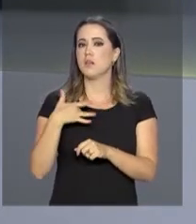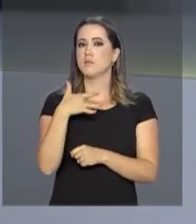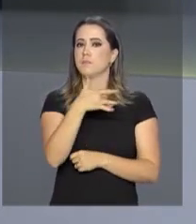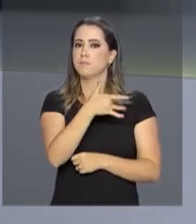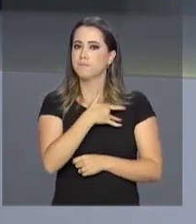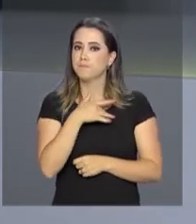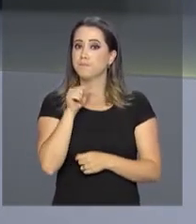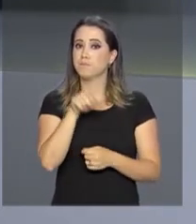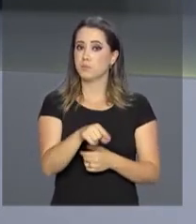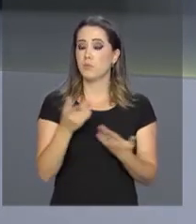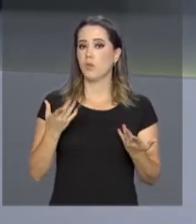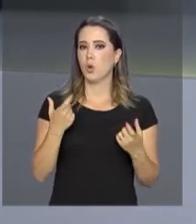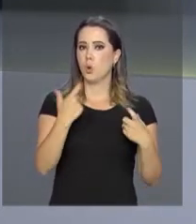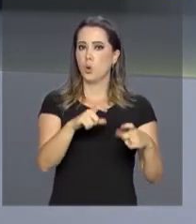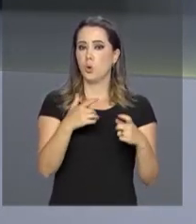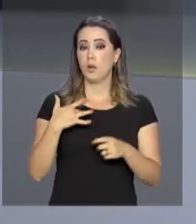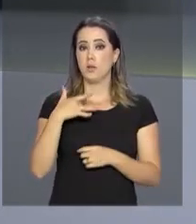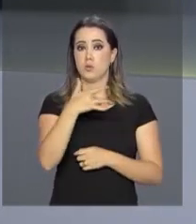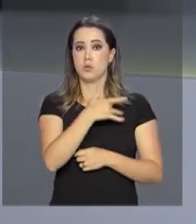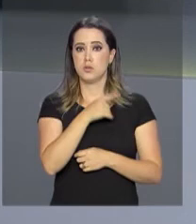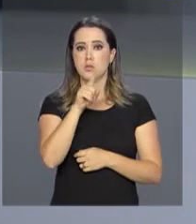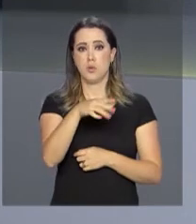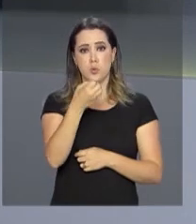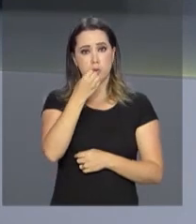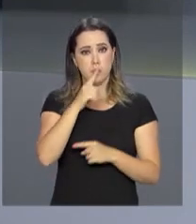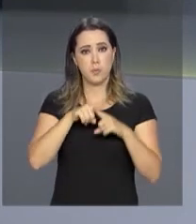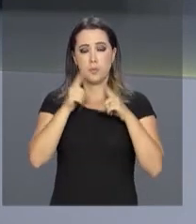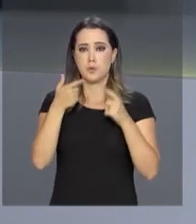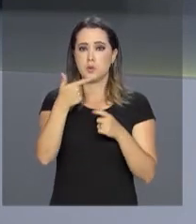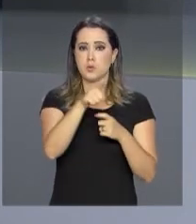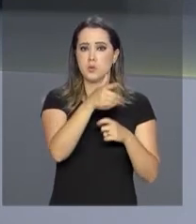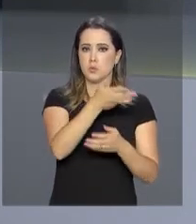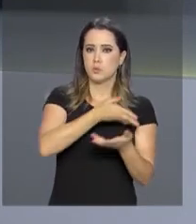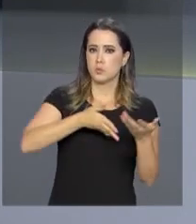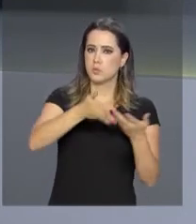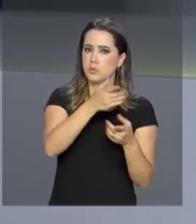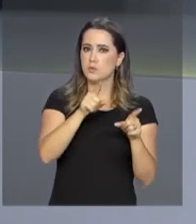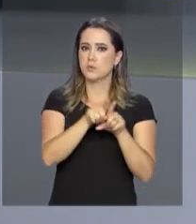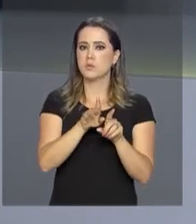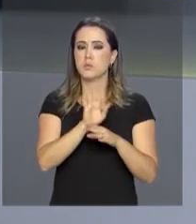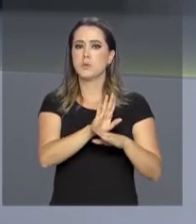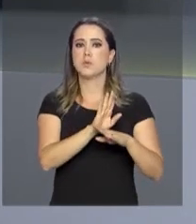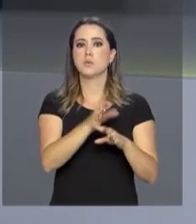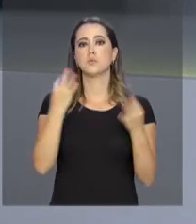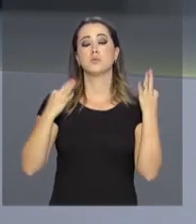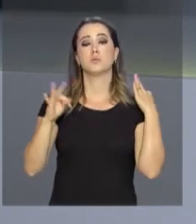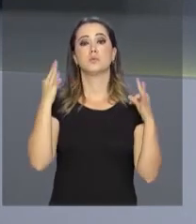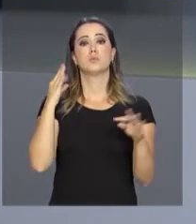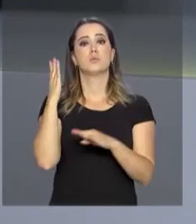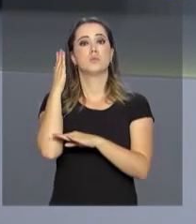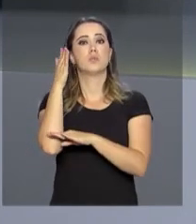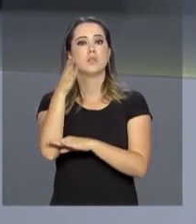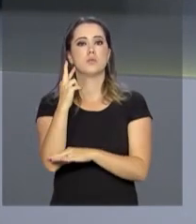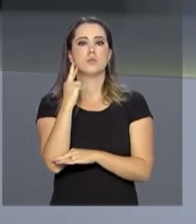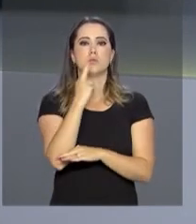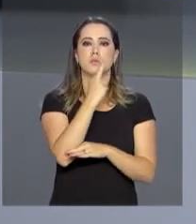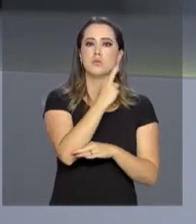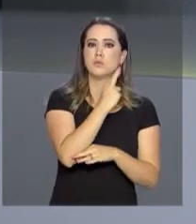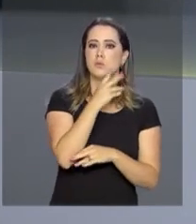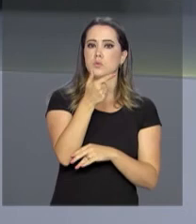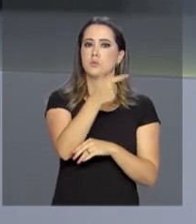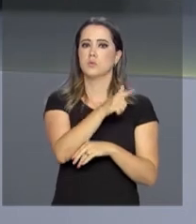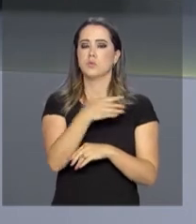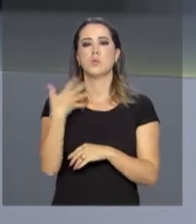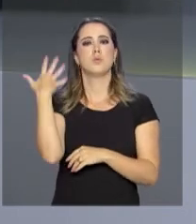serviços. E não é só o setor de saúde que ganha com isso. Esse fluxo favorece também a cadeia de turismo com hotéis, restaurantes